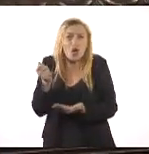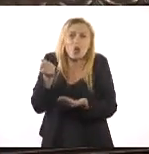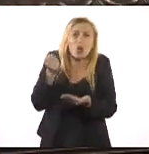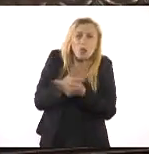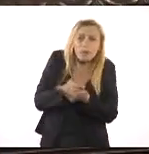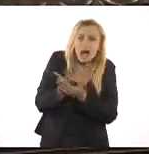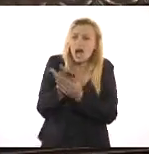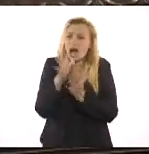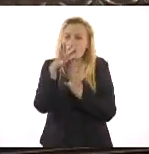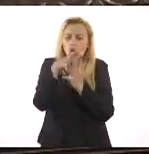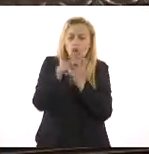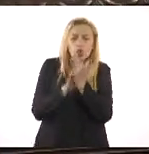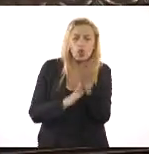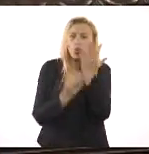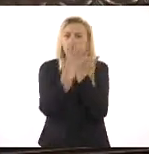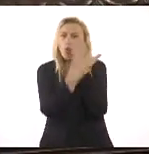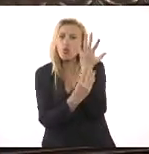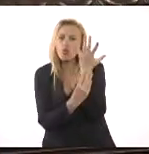comprar máscara,